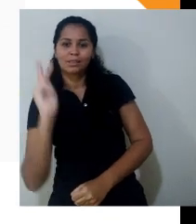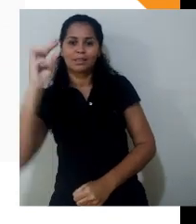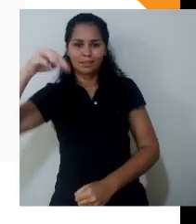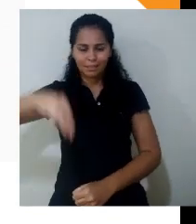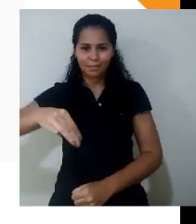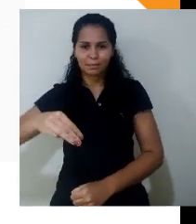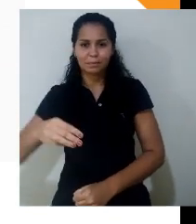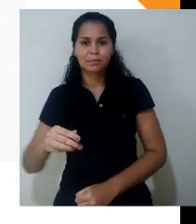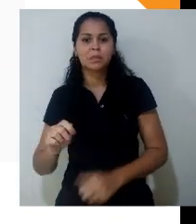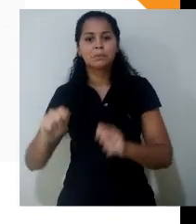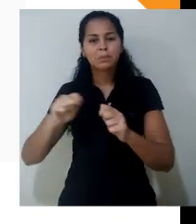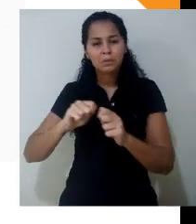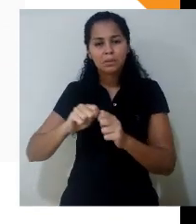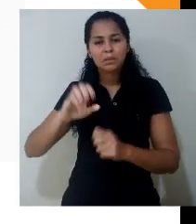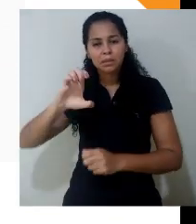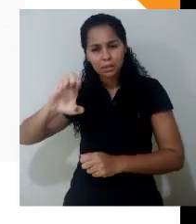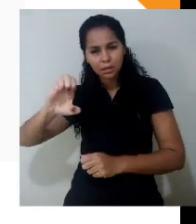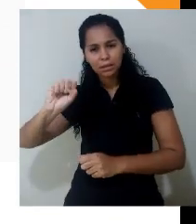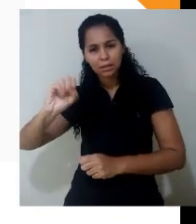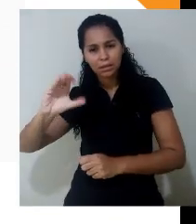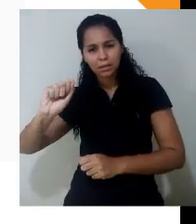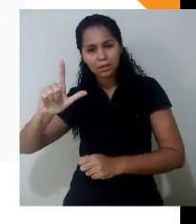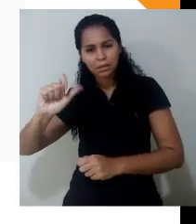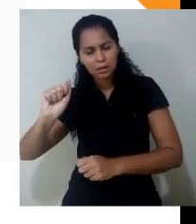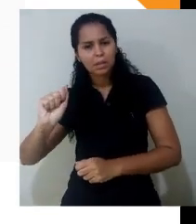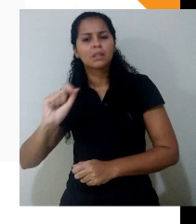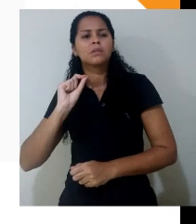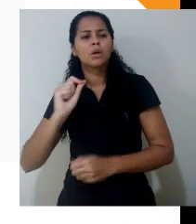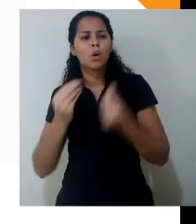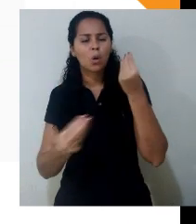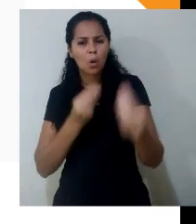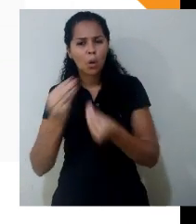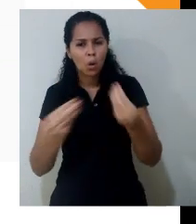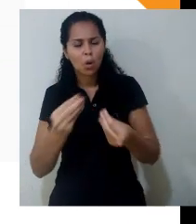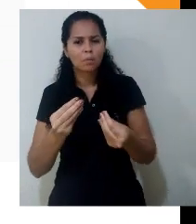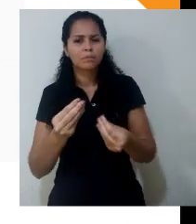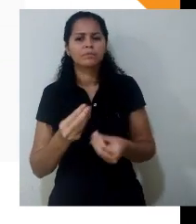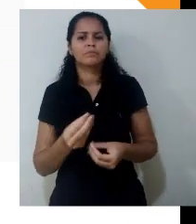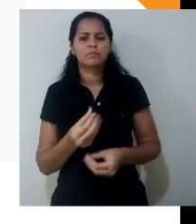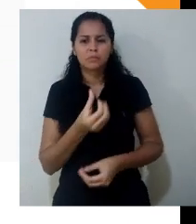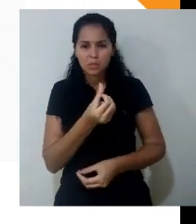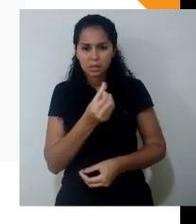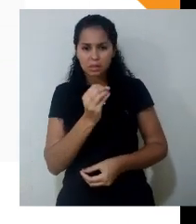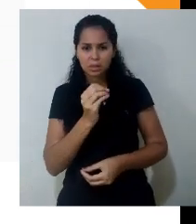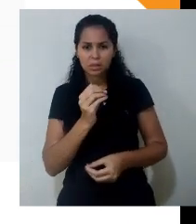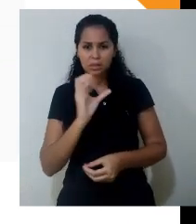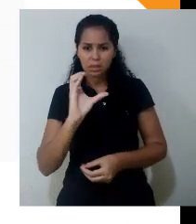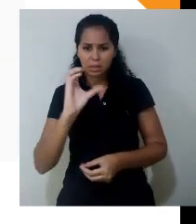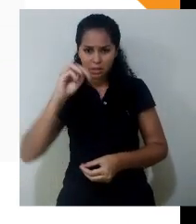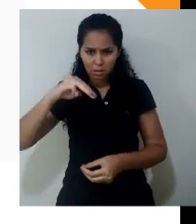escala, basta que vocês dividam o comprimento representado, né, de 60 centímetros, pelo comprimento